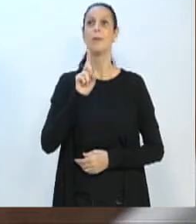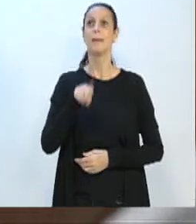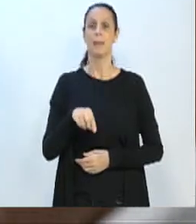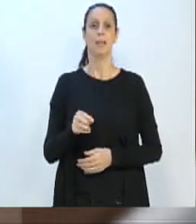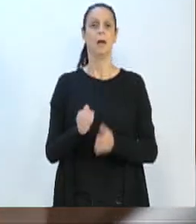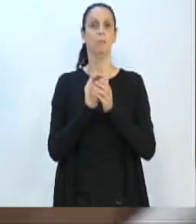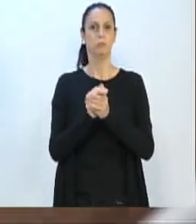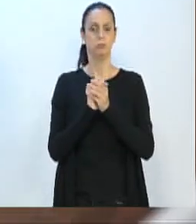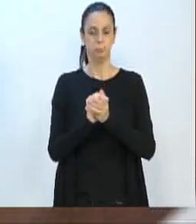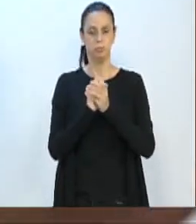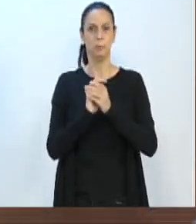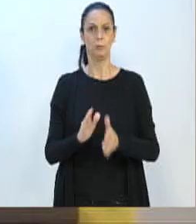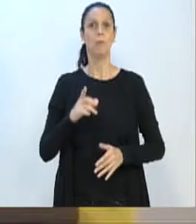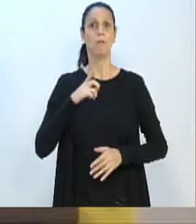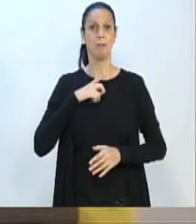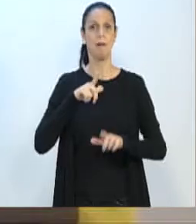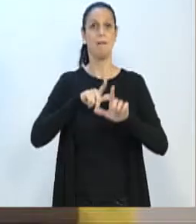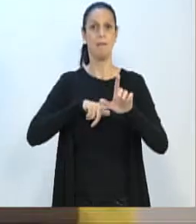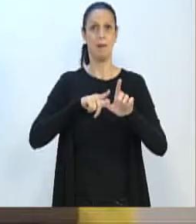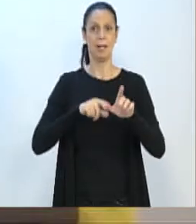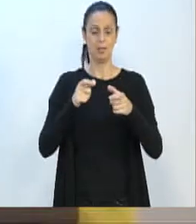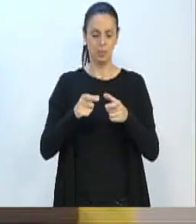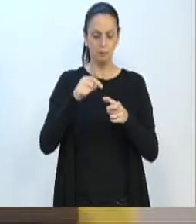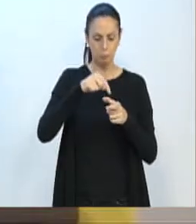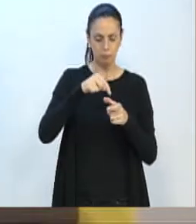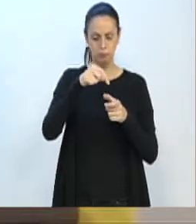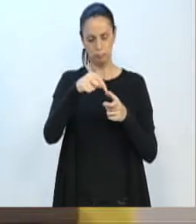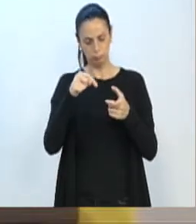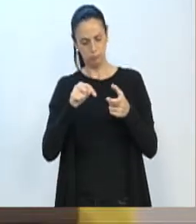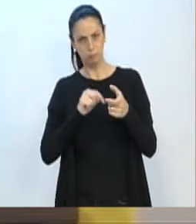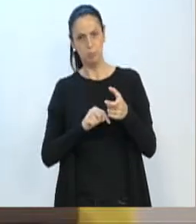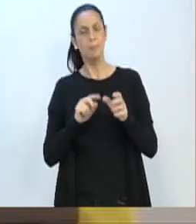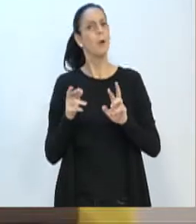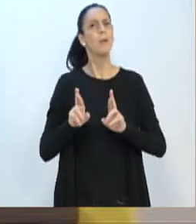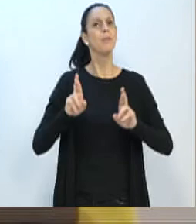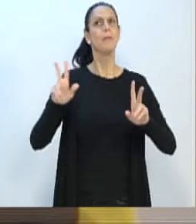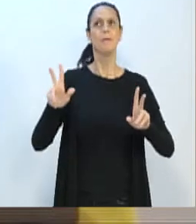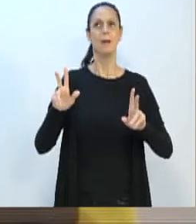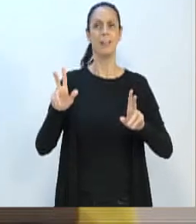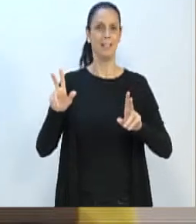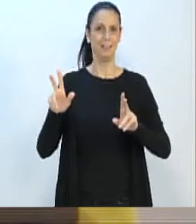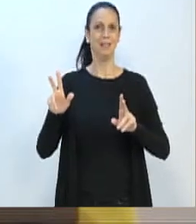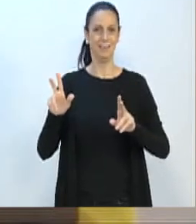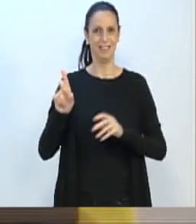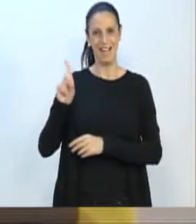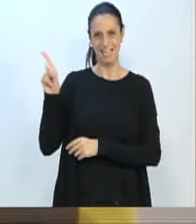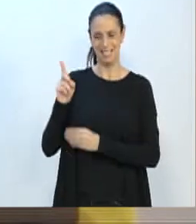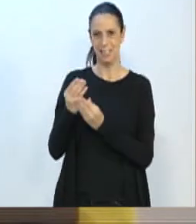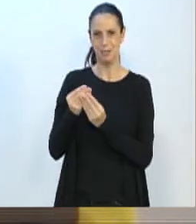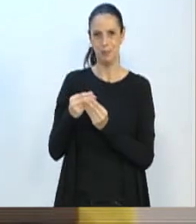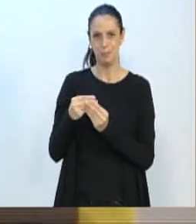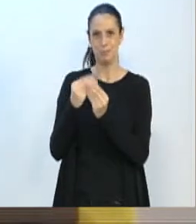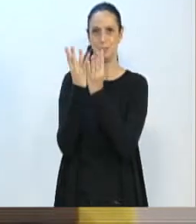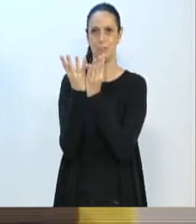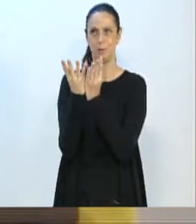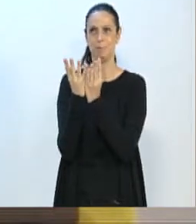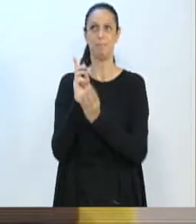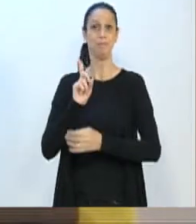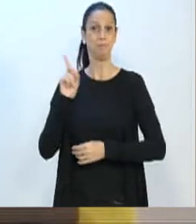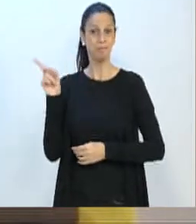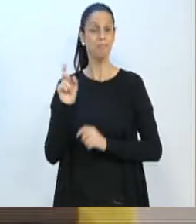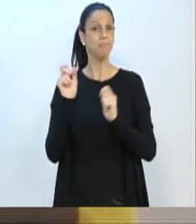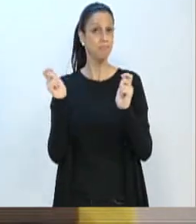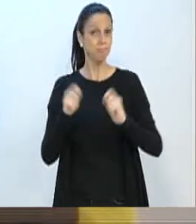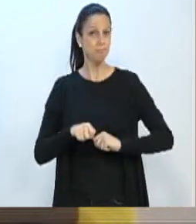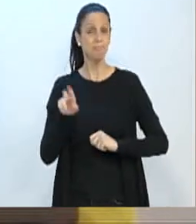com letras impressas, né? Qual é a diferença da cartilha? A cartilha, as letras estão, o alfabeto está fixo aqui está móvel, ele pode ser